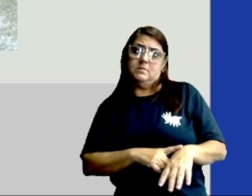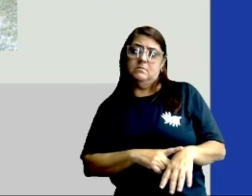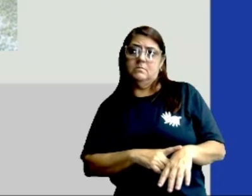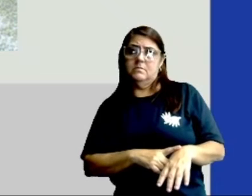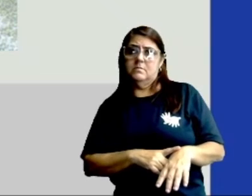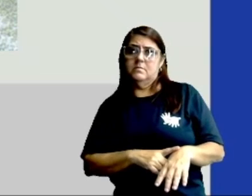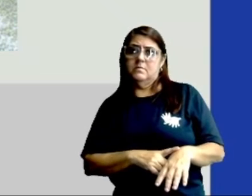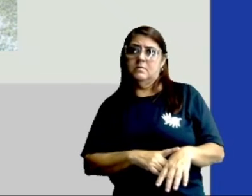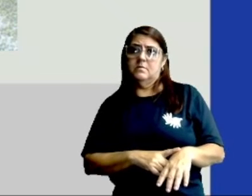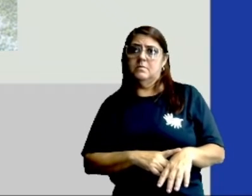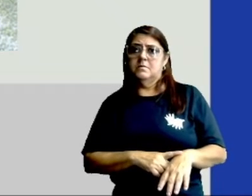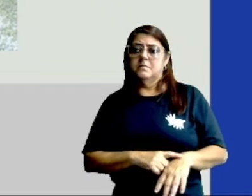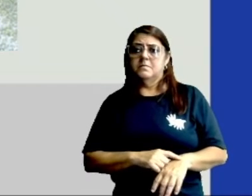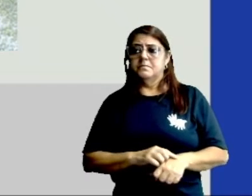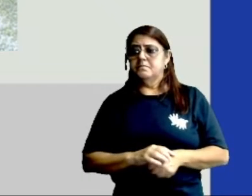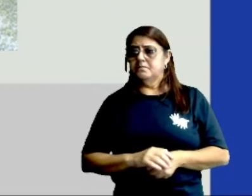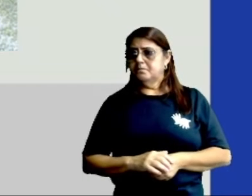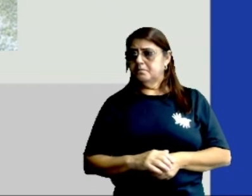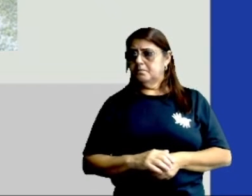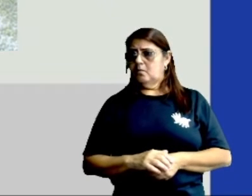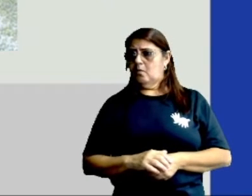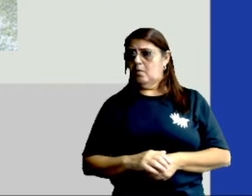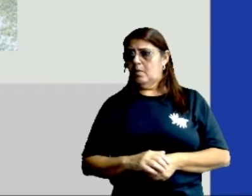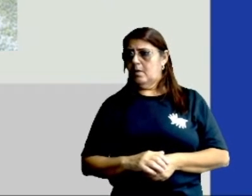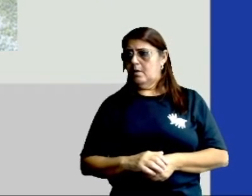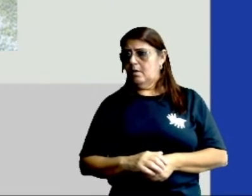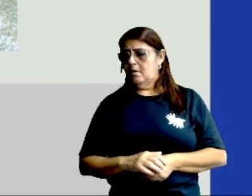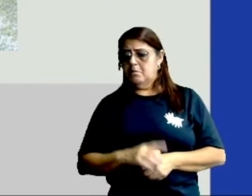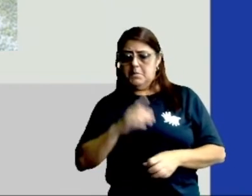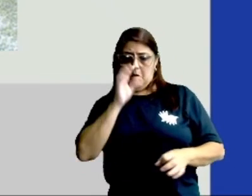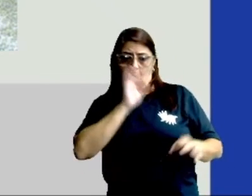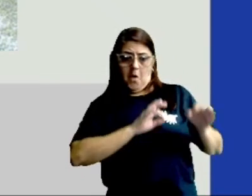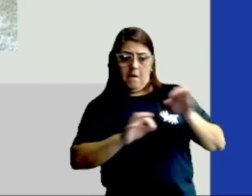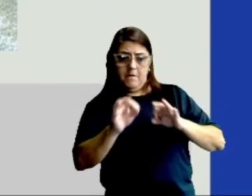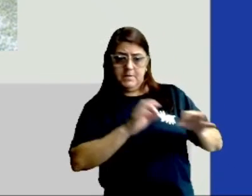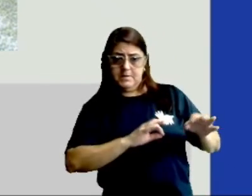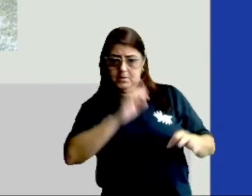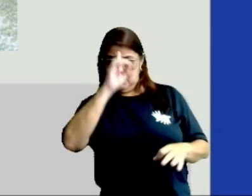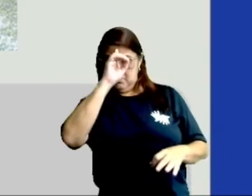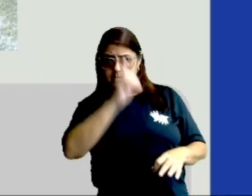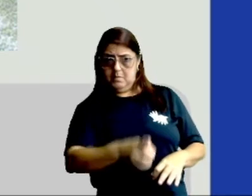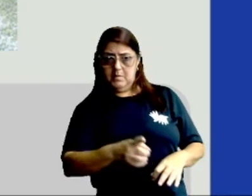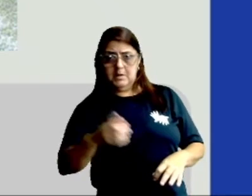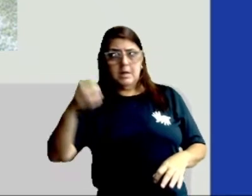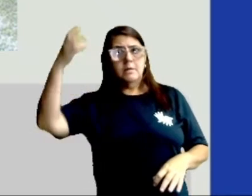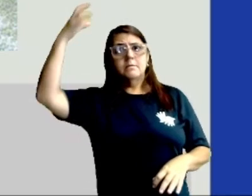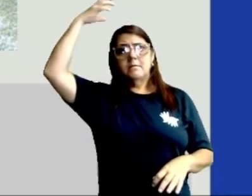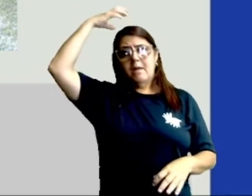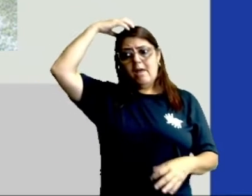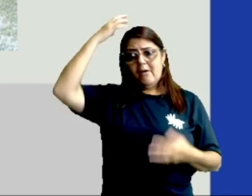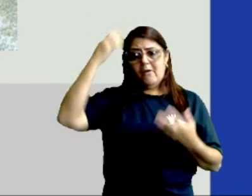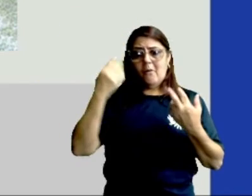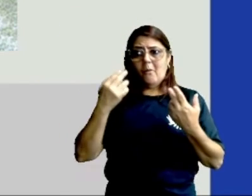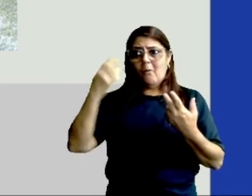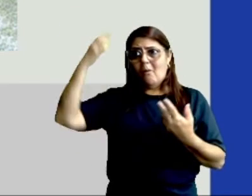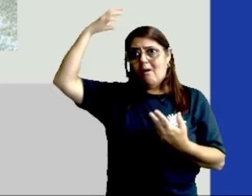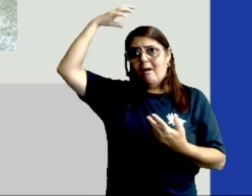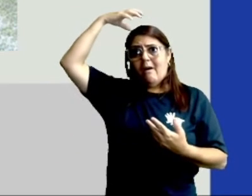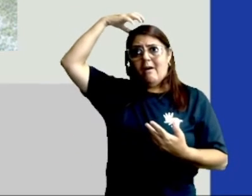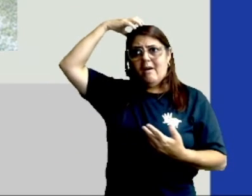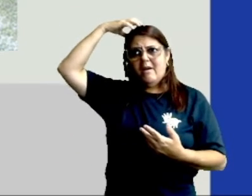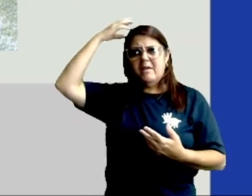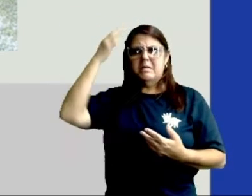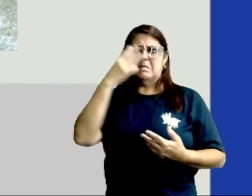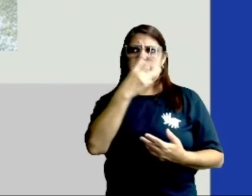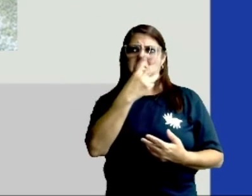maiores templos de de administração né que é um dos maiores centros de reino mesmo né ele reinou